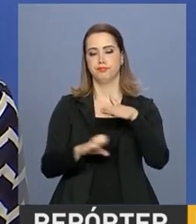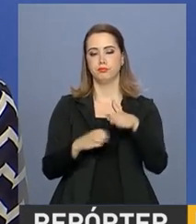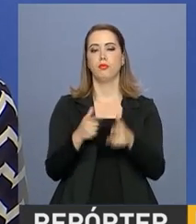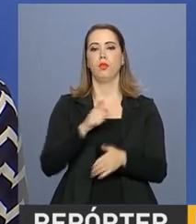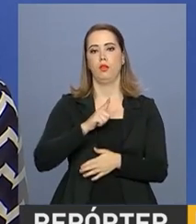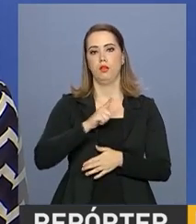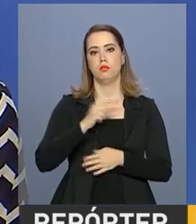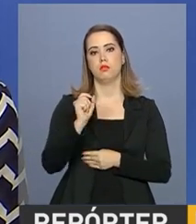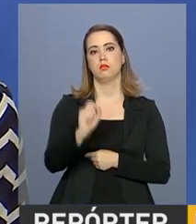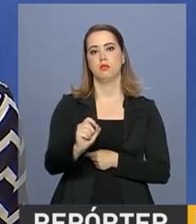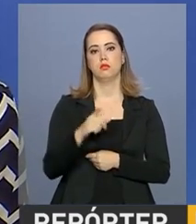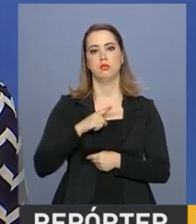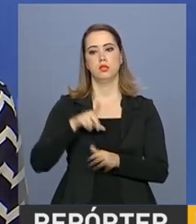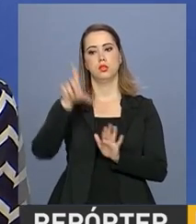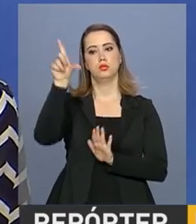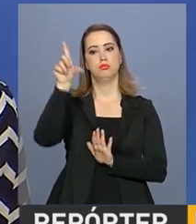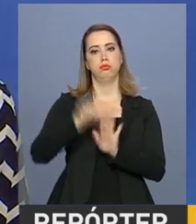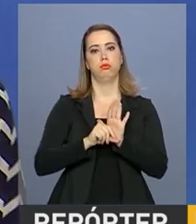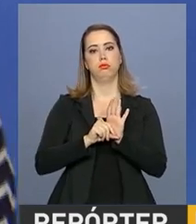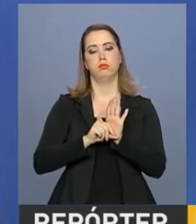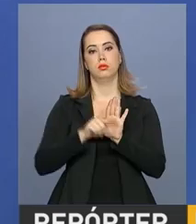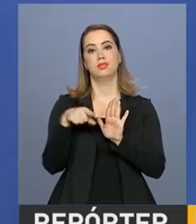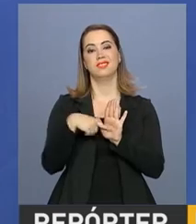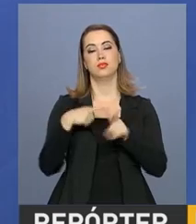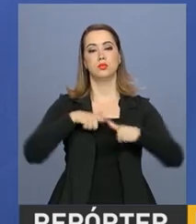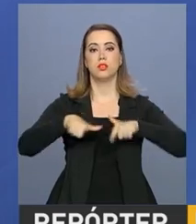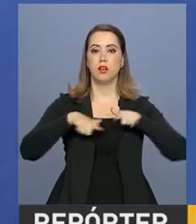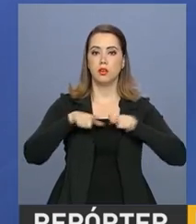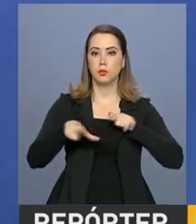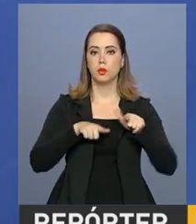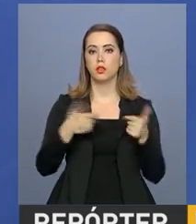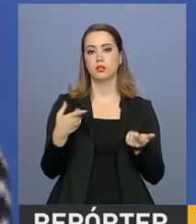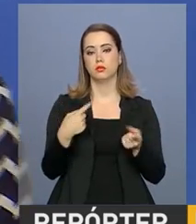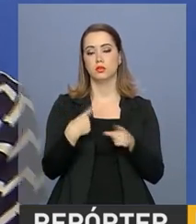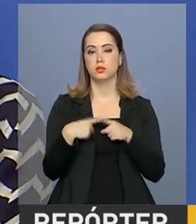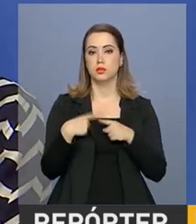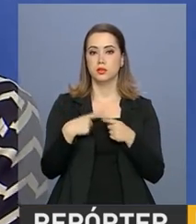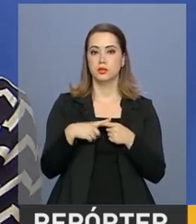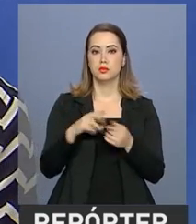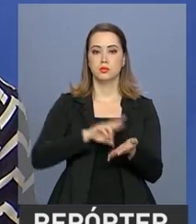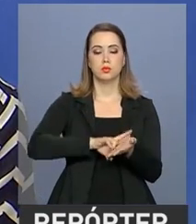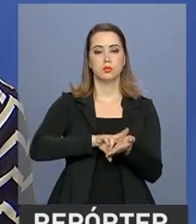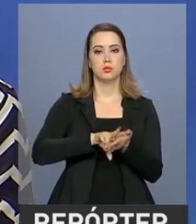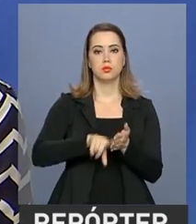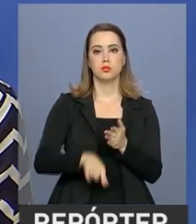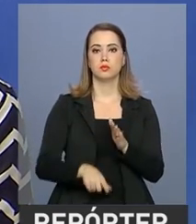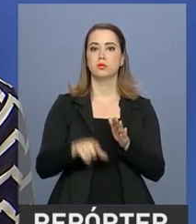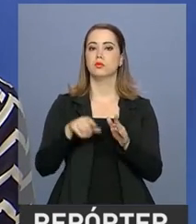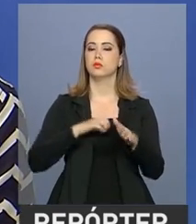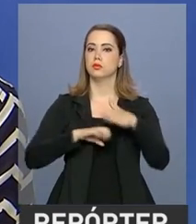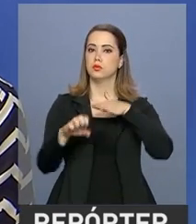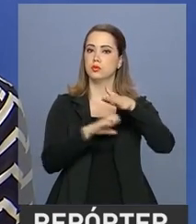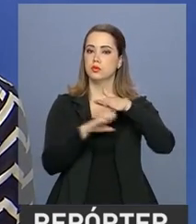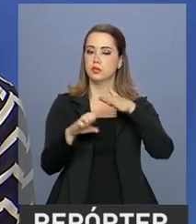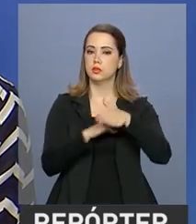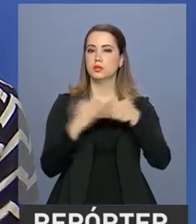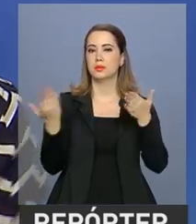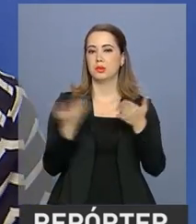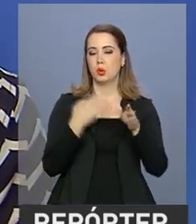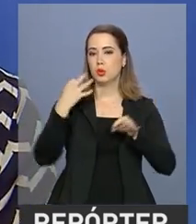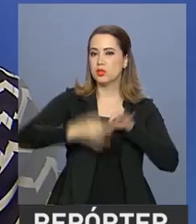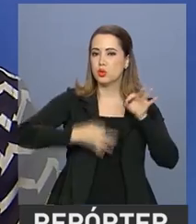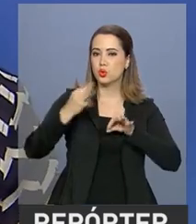né redução da atividade e consequentemente muitas empresas têm entrado em recuperação